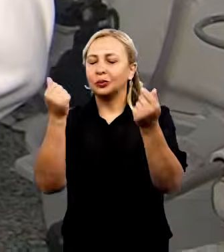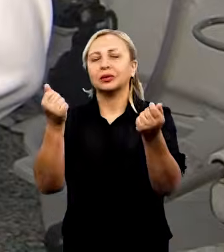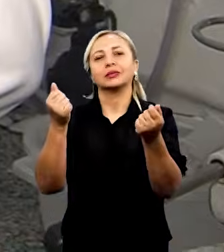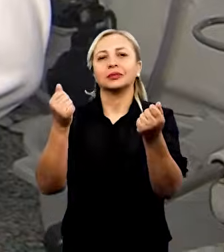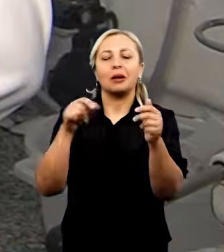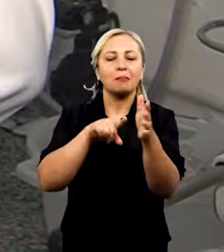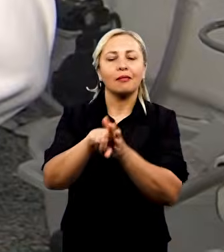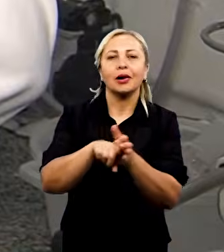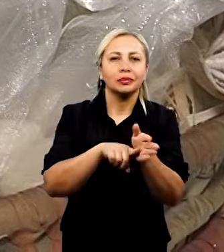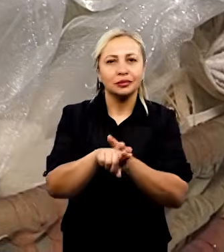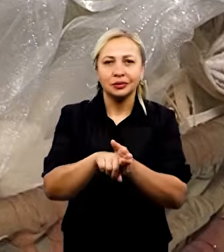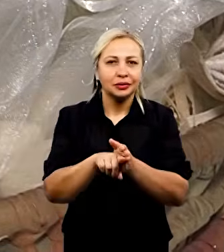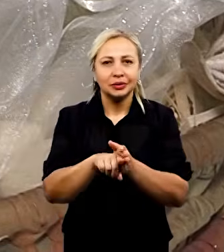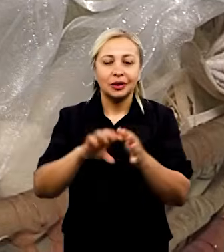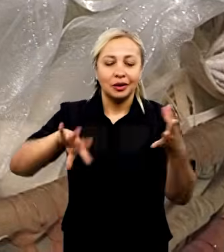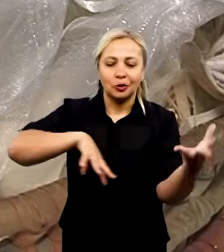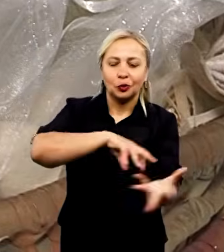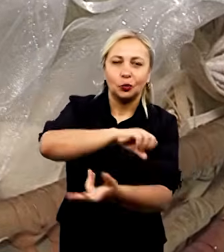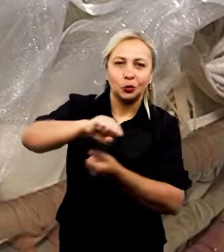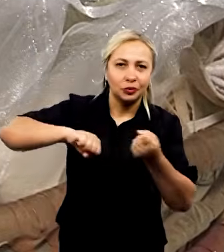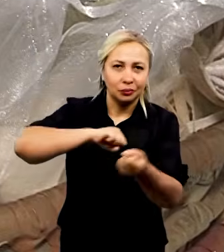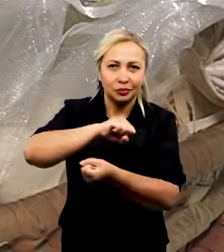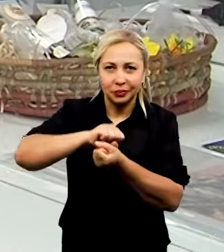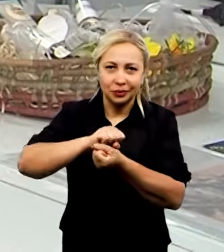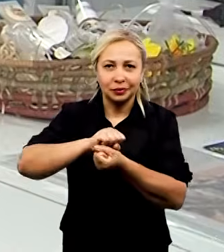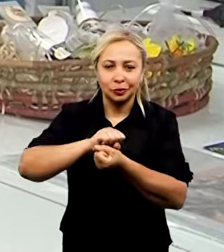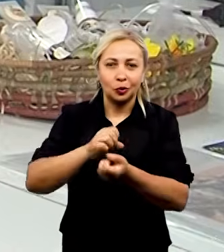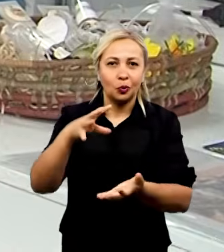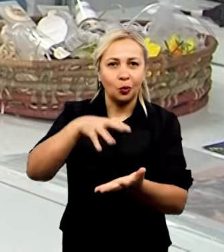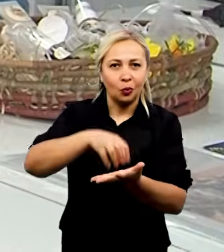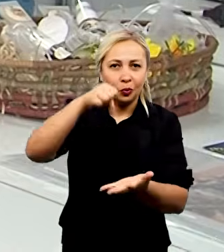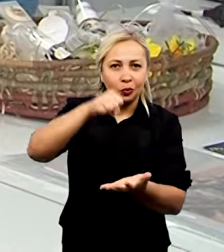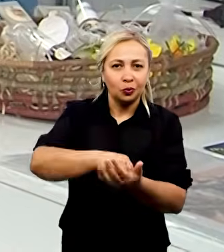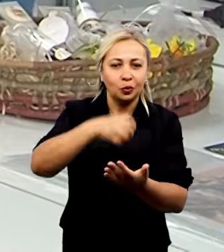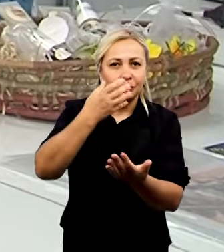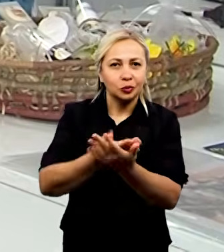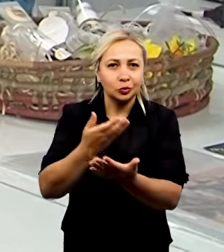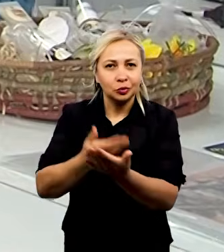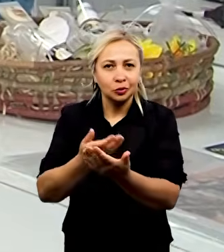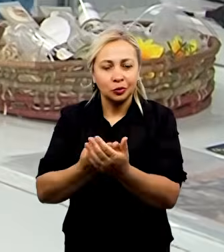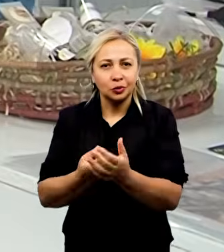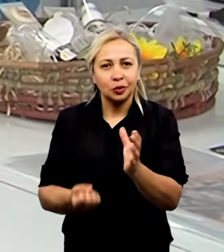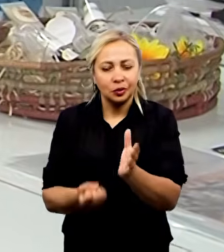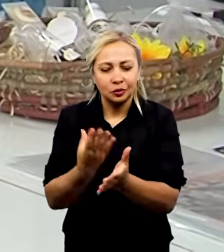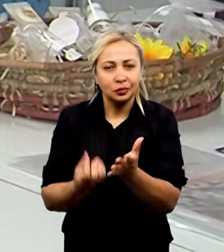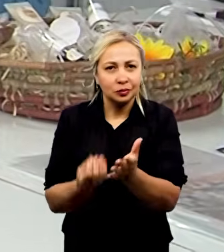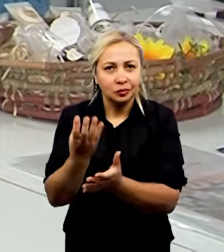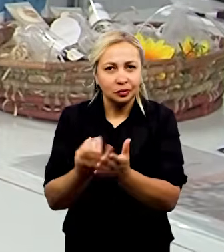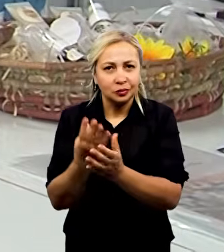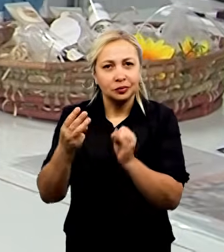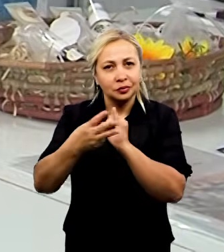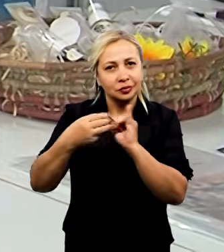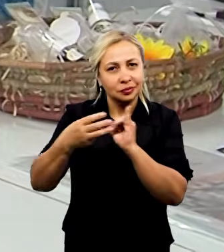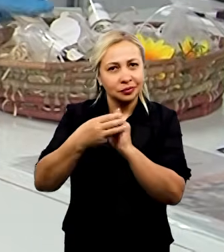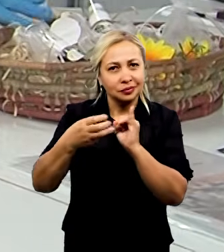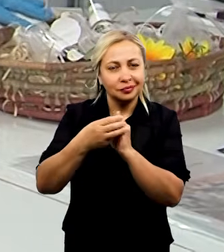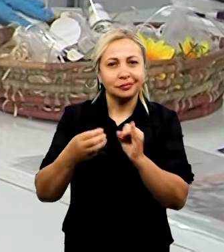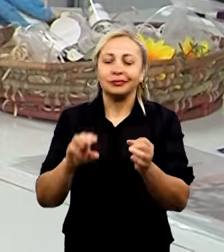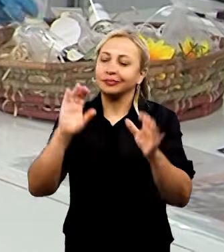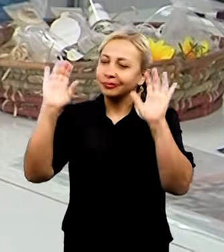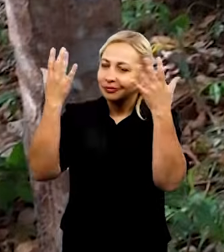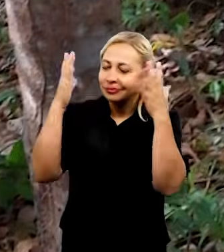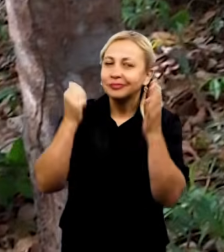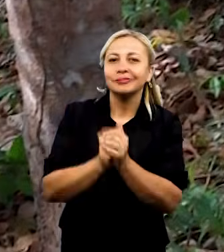Natureza, pesquisa e sustentabilidade. O Núcleo de Estudos em Agroecologia do Instituto Federal do Maranhão